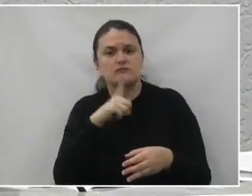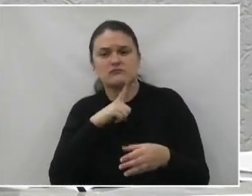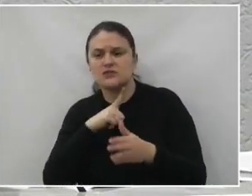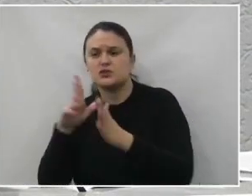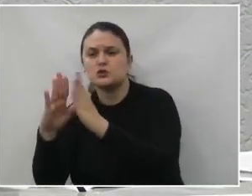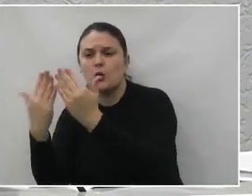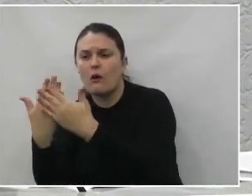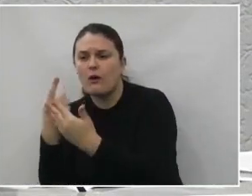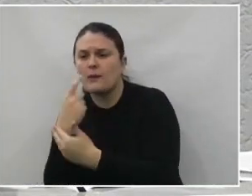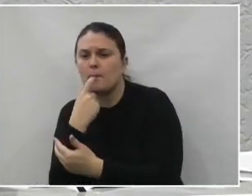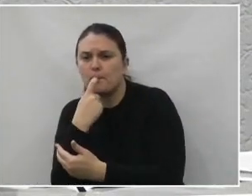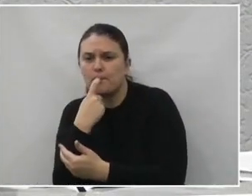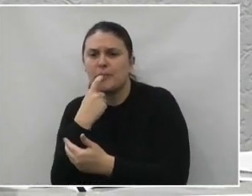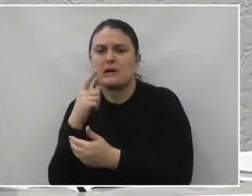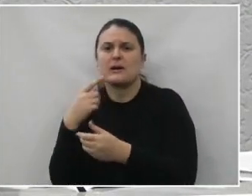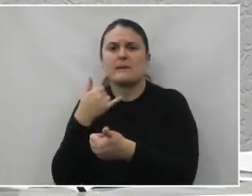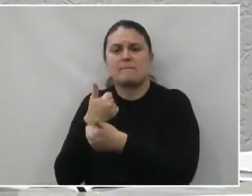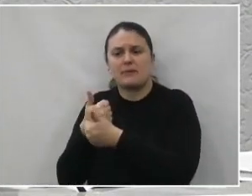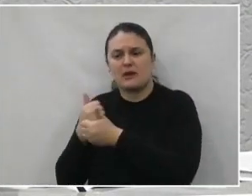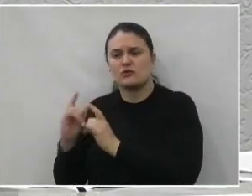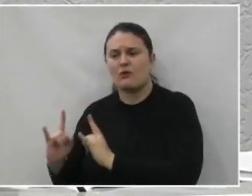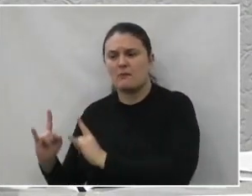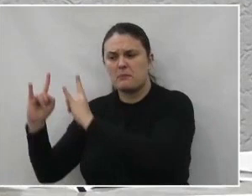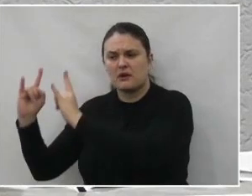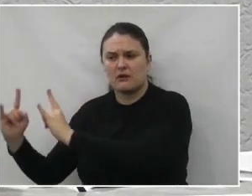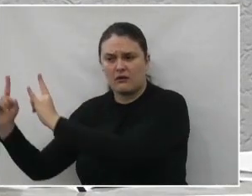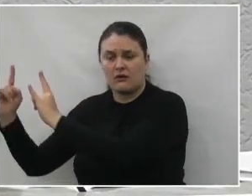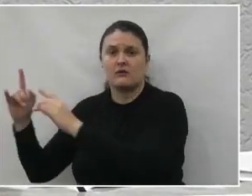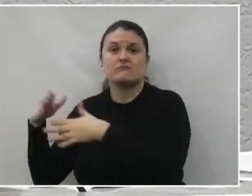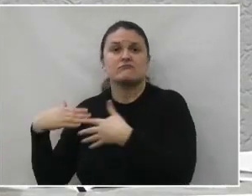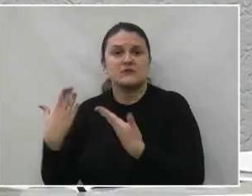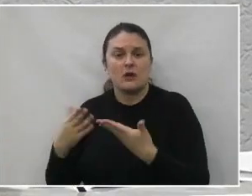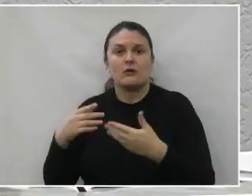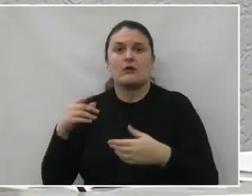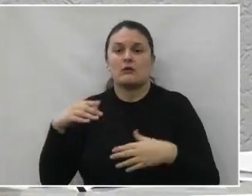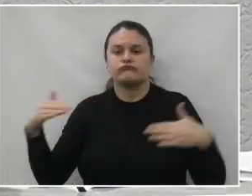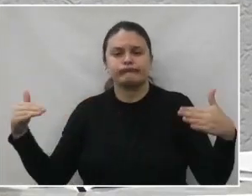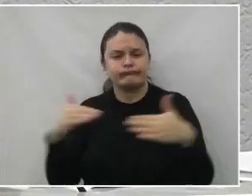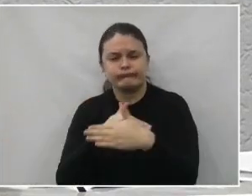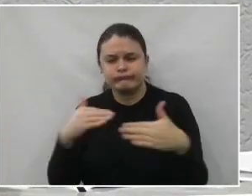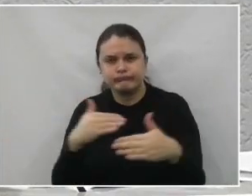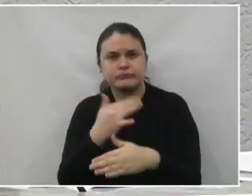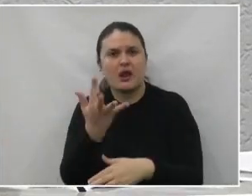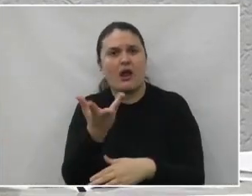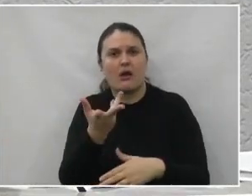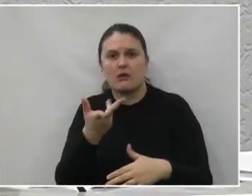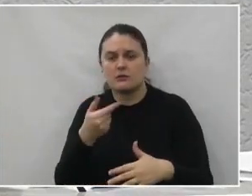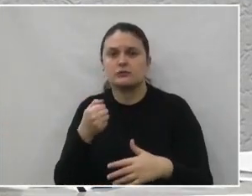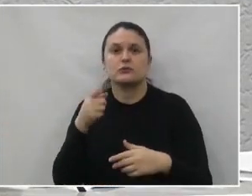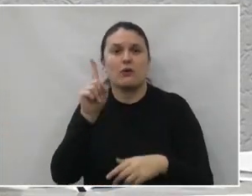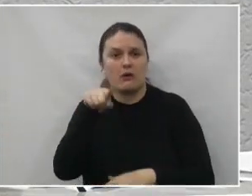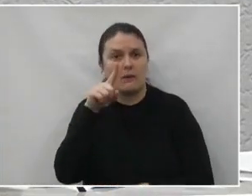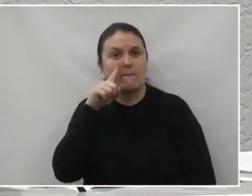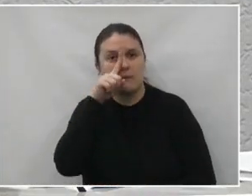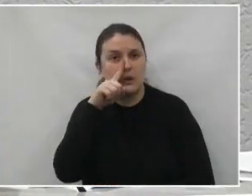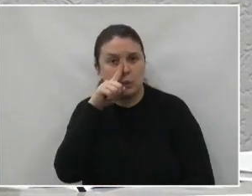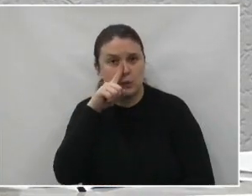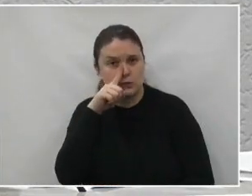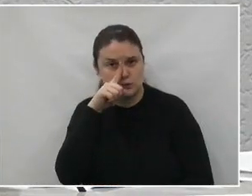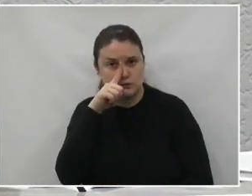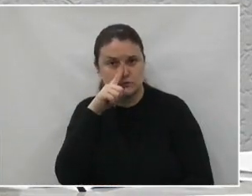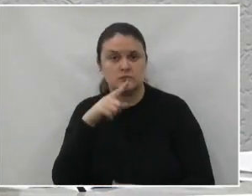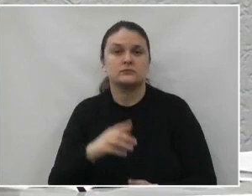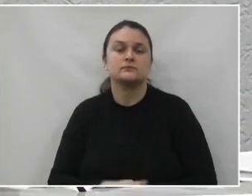ensino, condomínios residenciais, entre outros. Assim, o trânsito neste local, consequentemente, se tornou